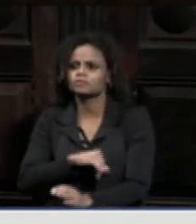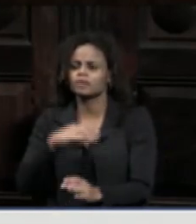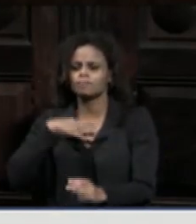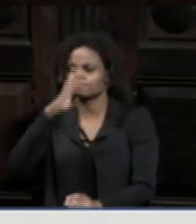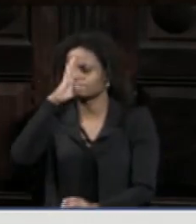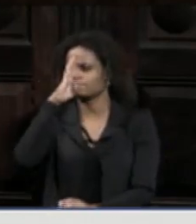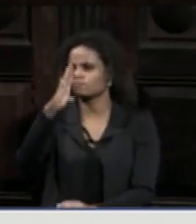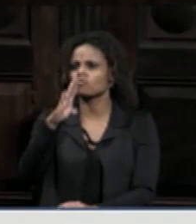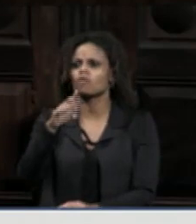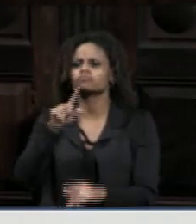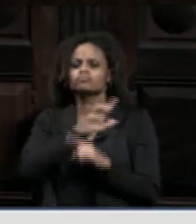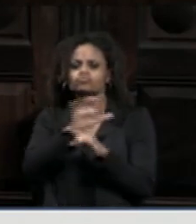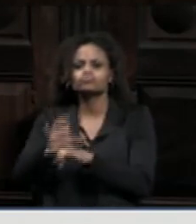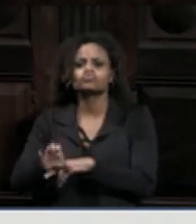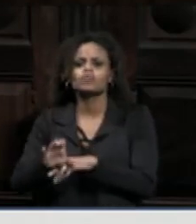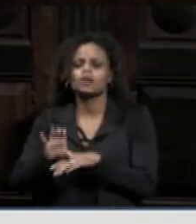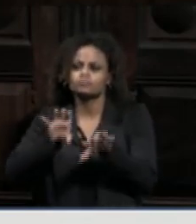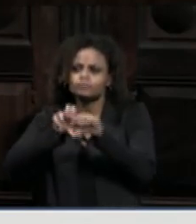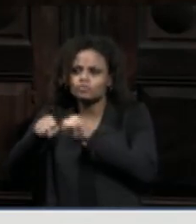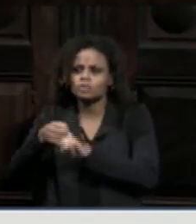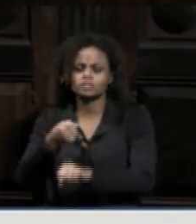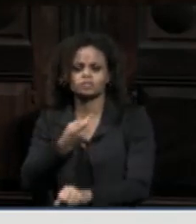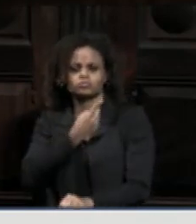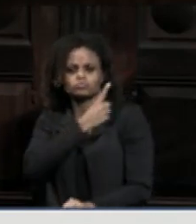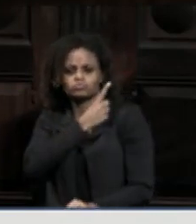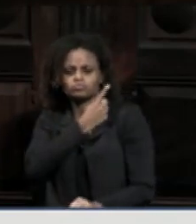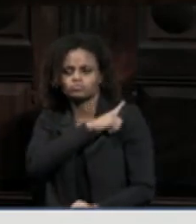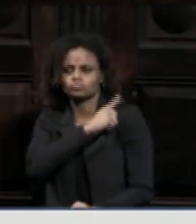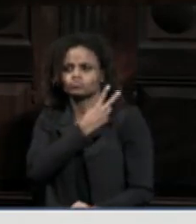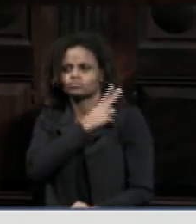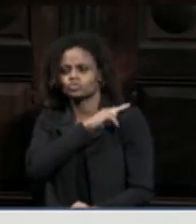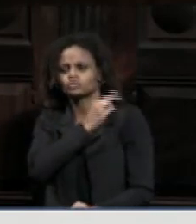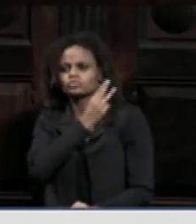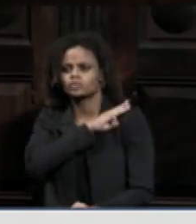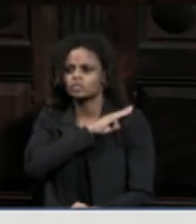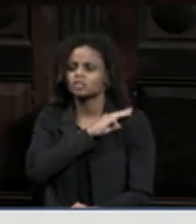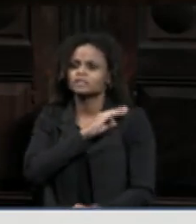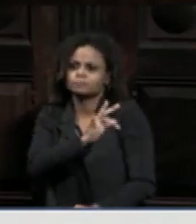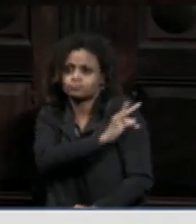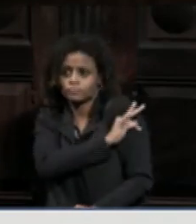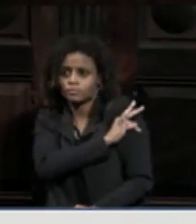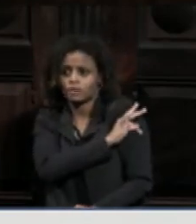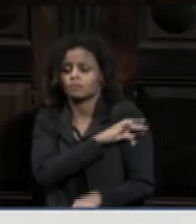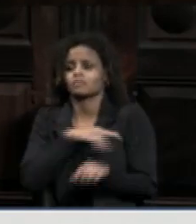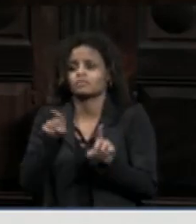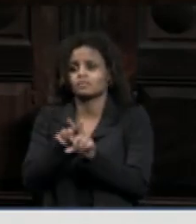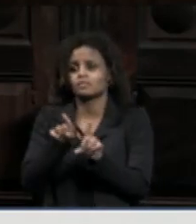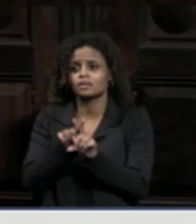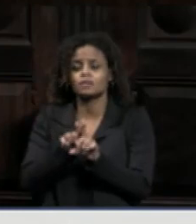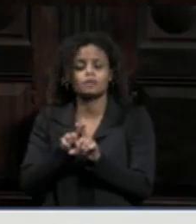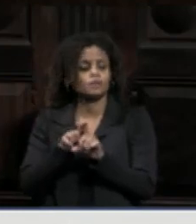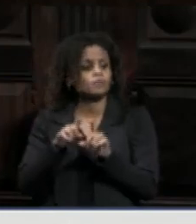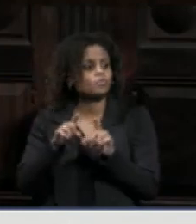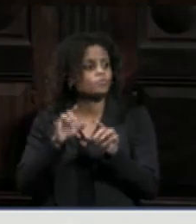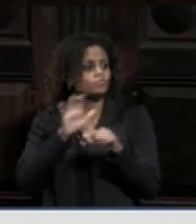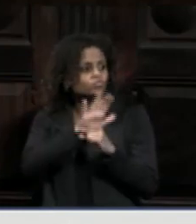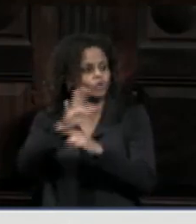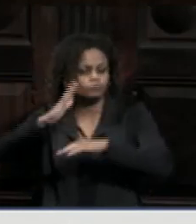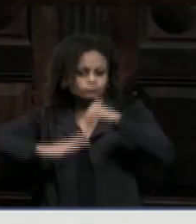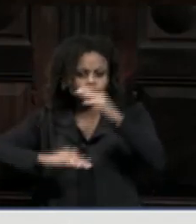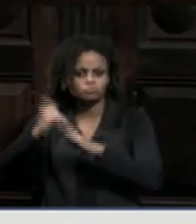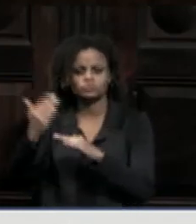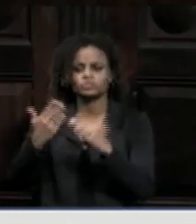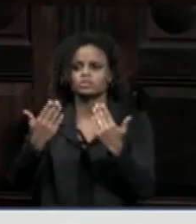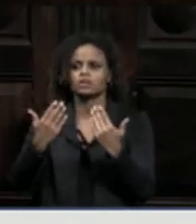principal a formação técnica em nível médio, sem prejuízo, porém, de outras atividades do campo da formação profissional, sejam elas de